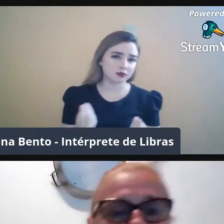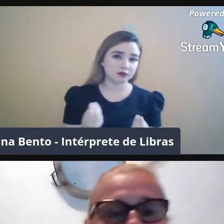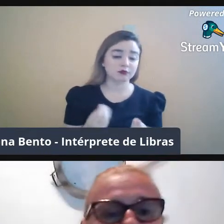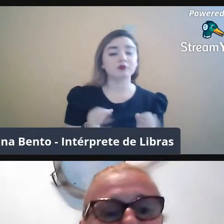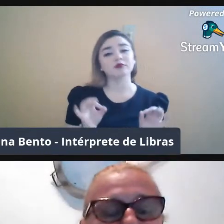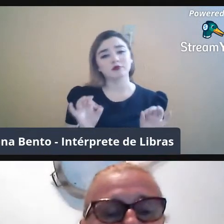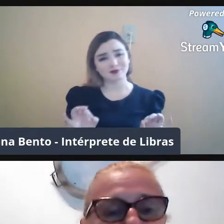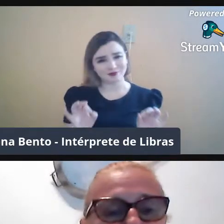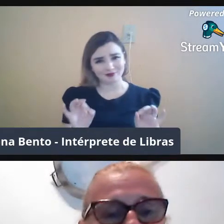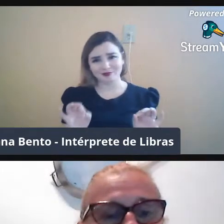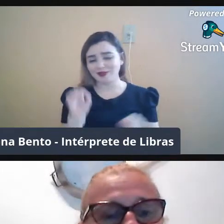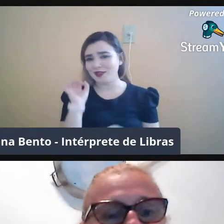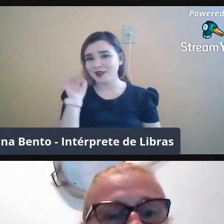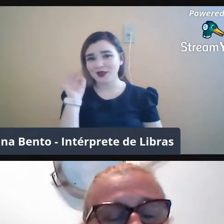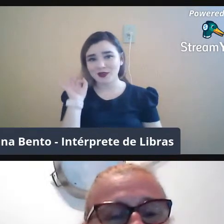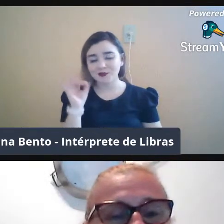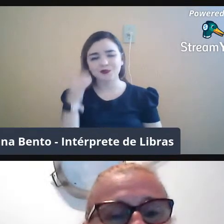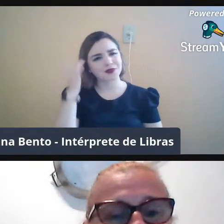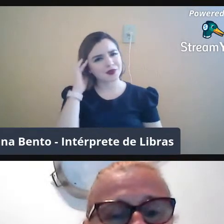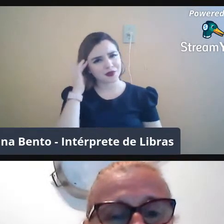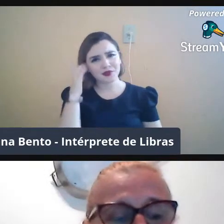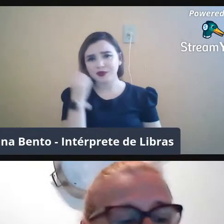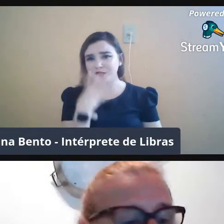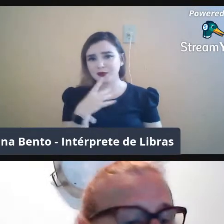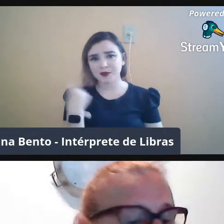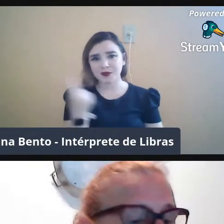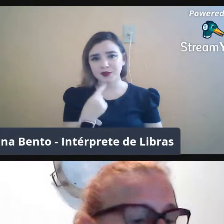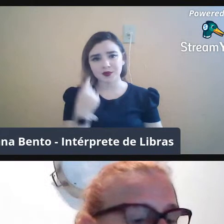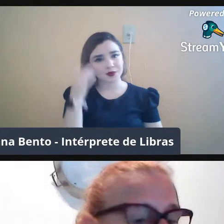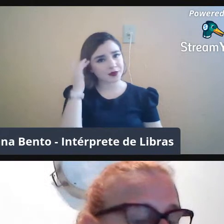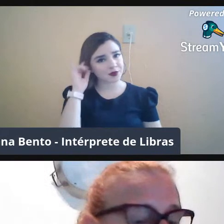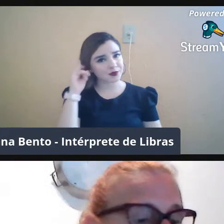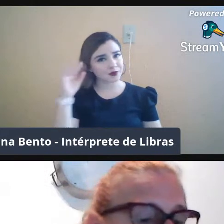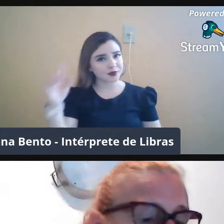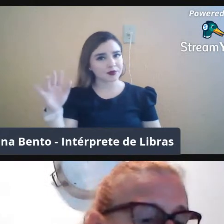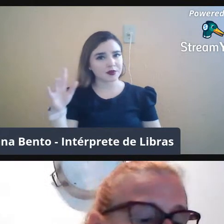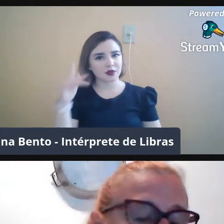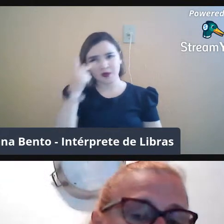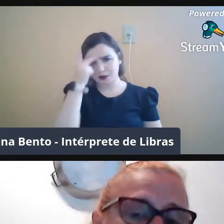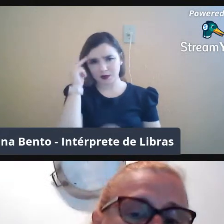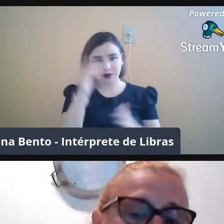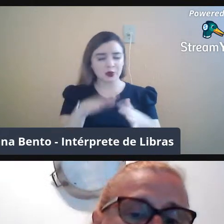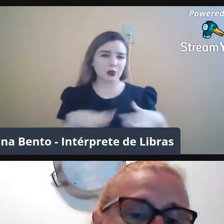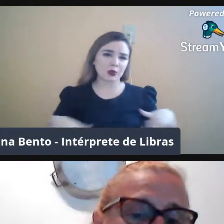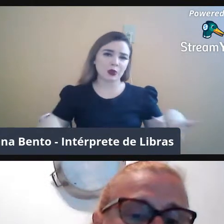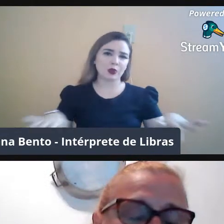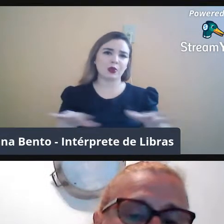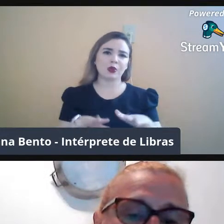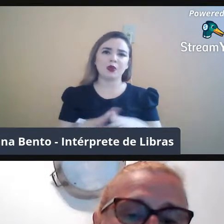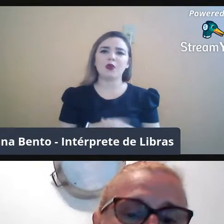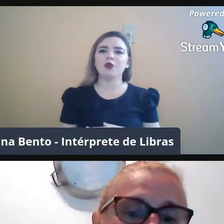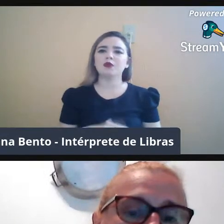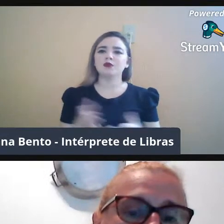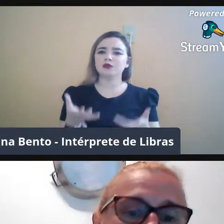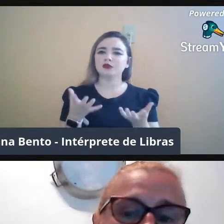Sensacional. E eu acho que vale a pena a gente pensar que todo mundo que se propõe a